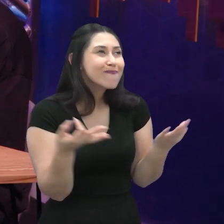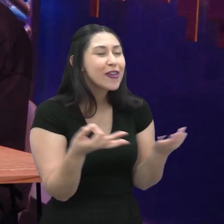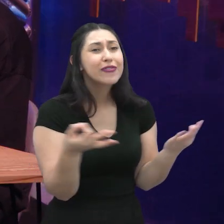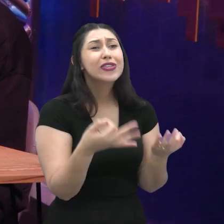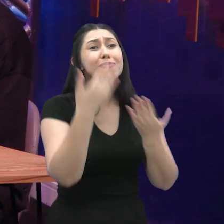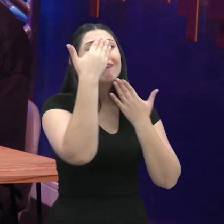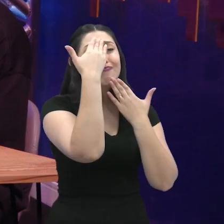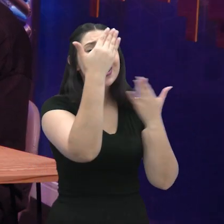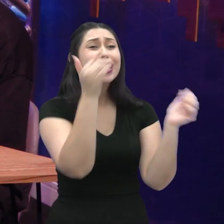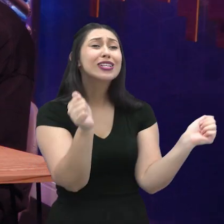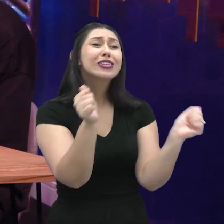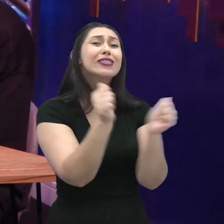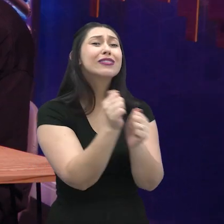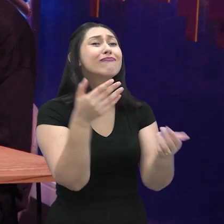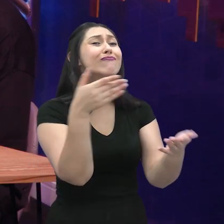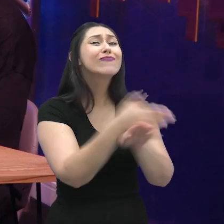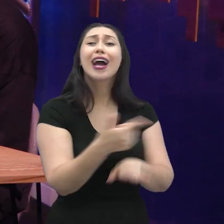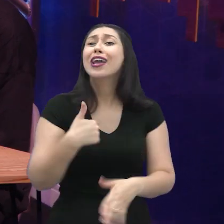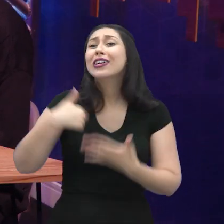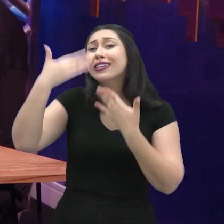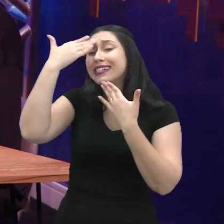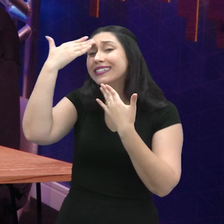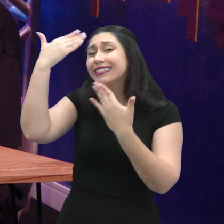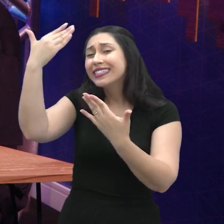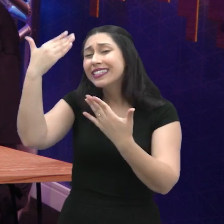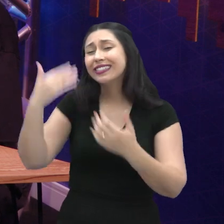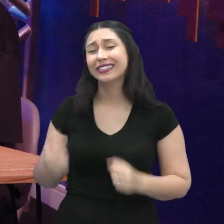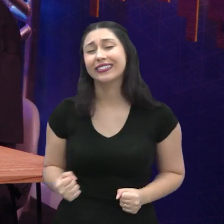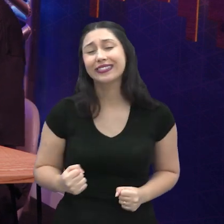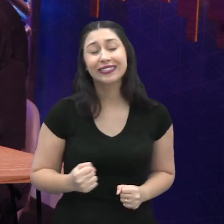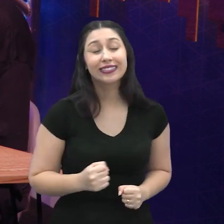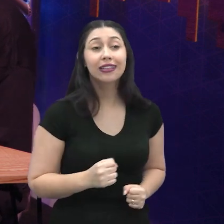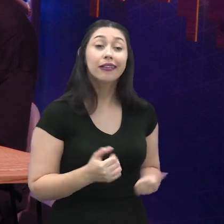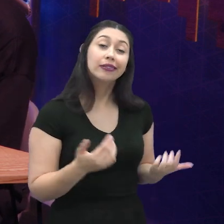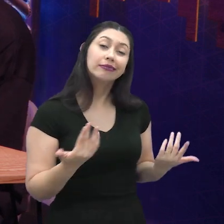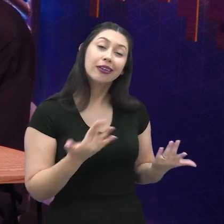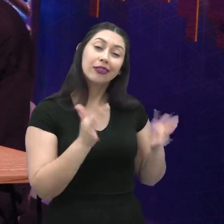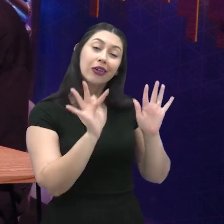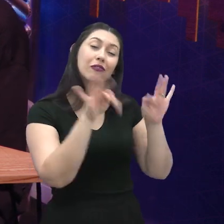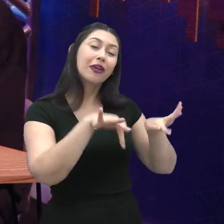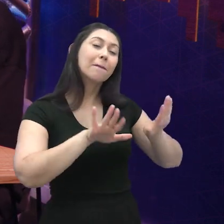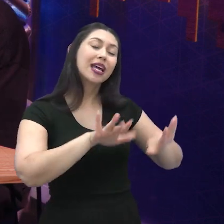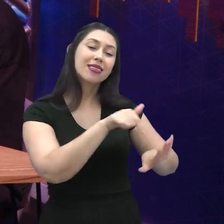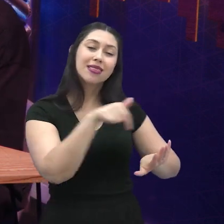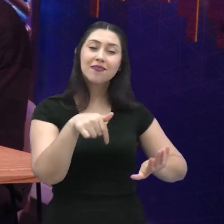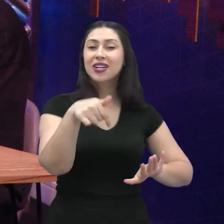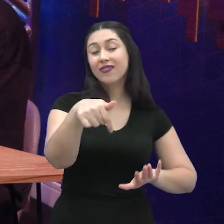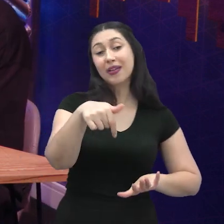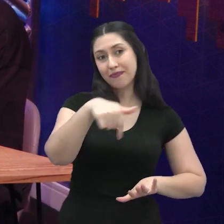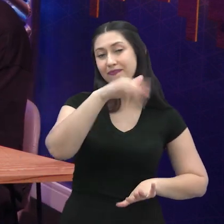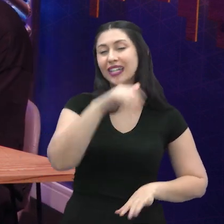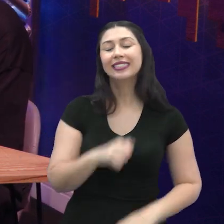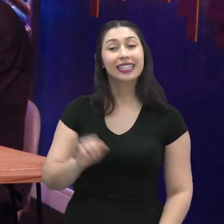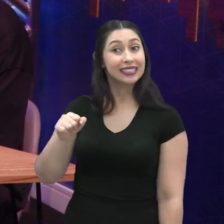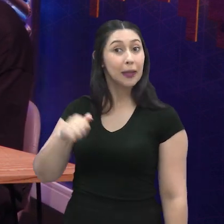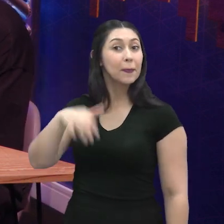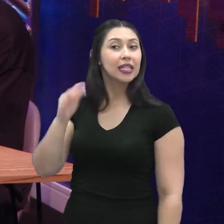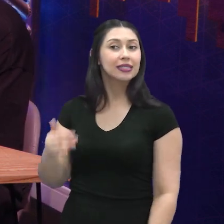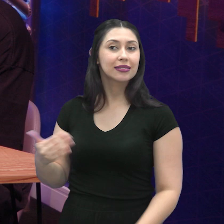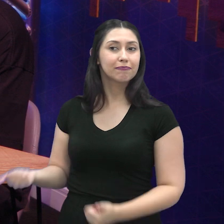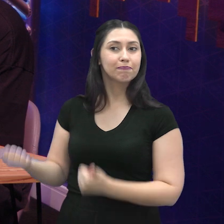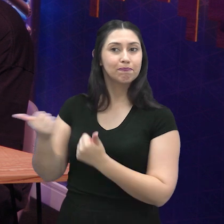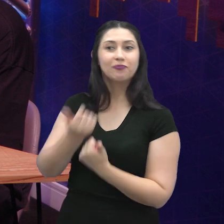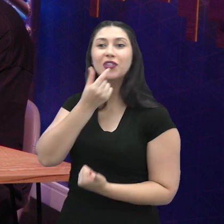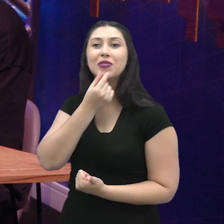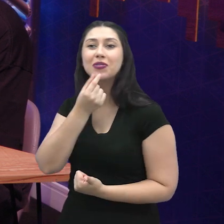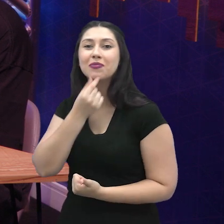fechou com chave de ouro. Muito obrigada pela sua participação. Obrigado demais, viu? Você, Tami. Foi muito bom. A gente vai ficando por aqui, mas semana que vem tem mais, pode ser. Tem